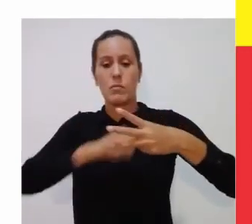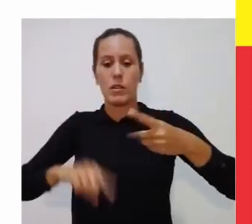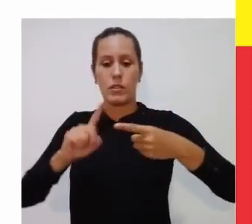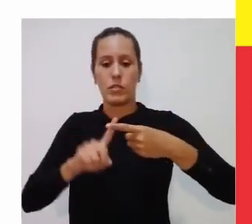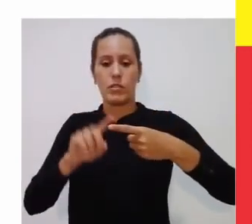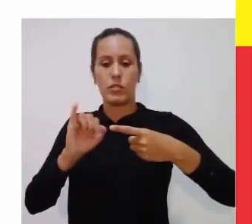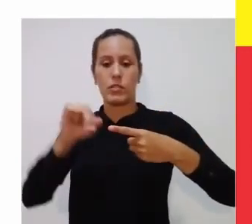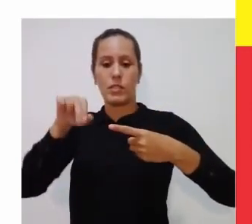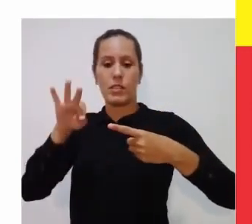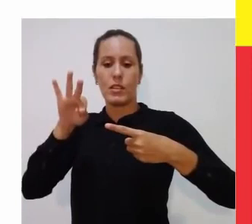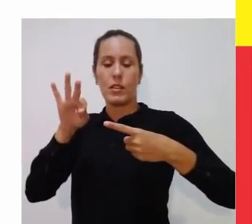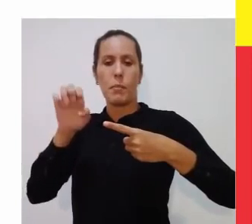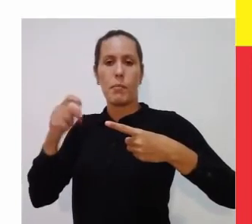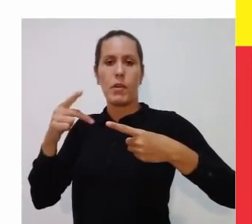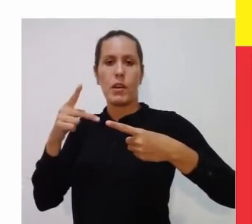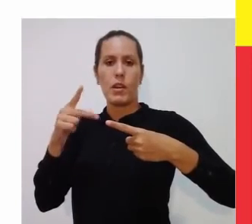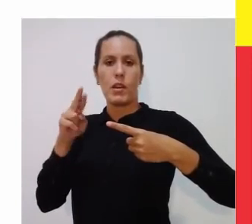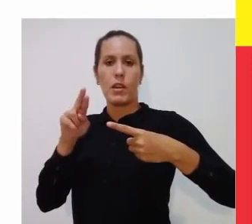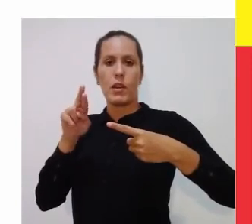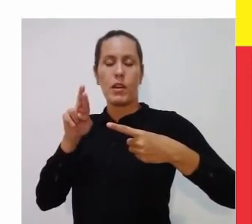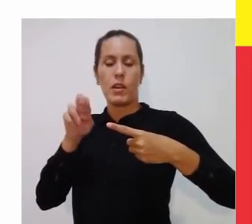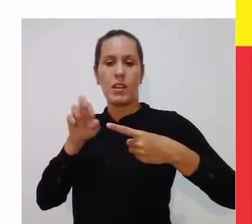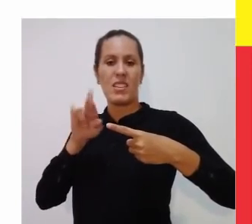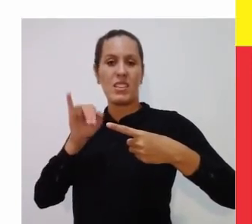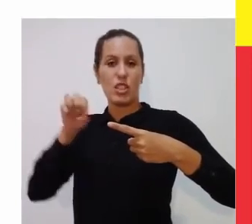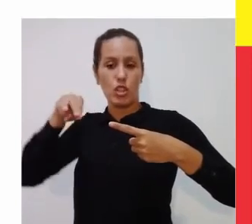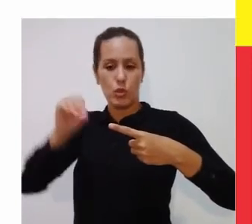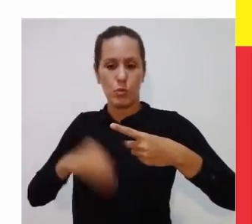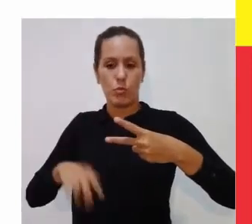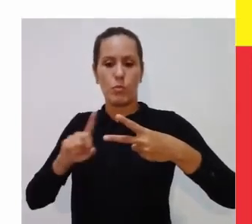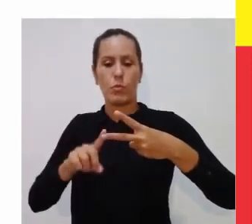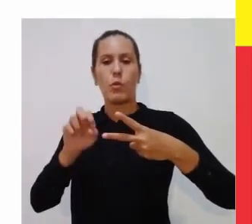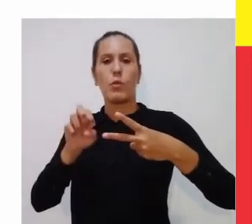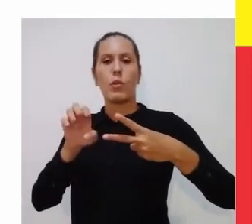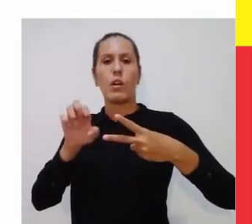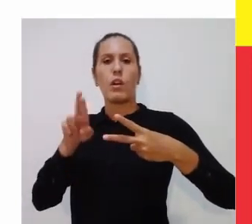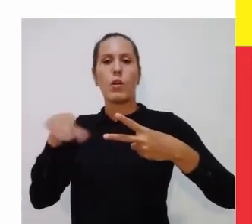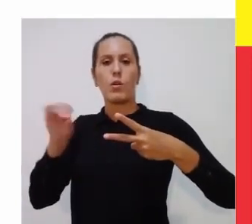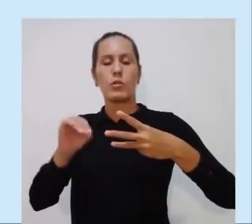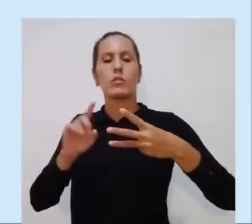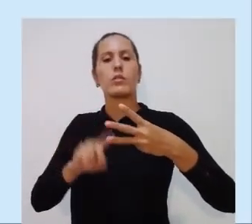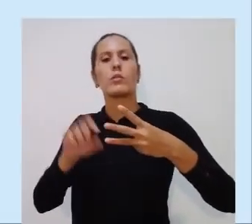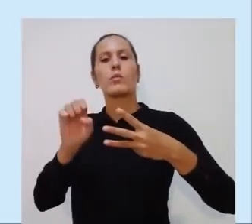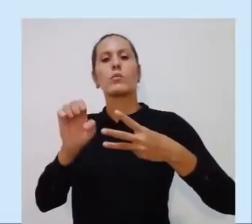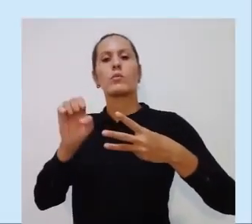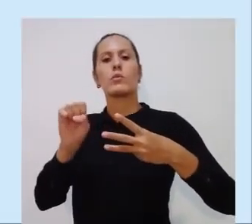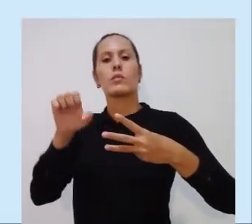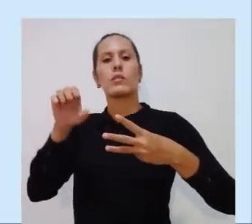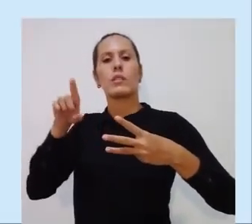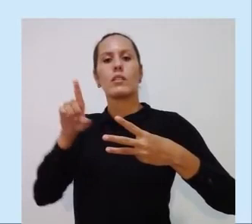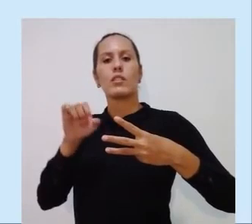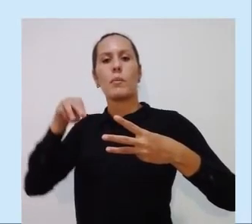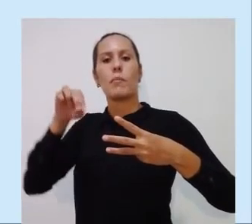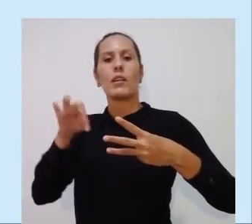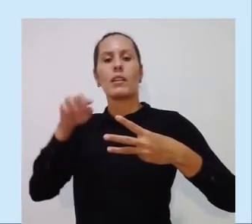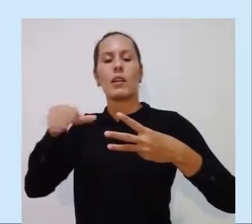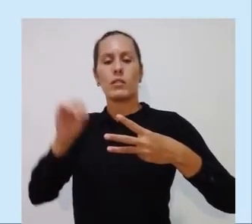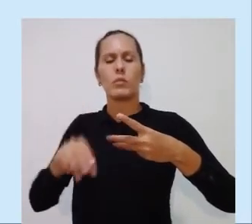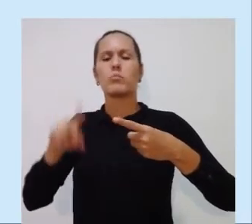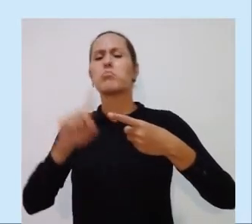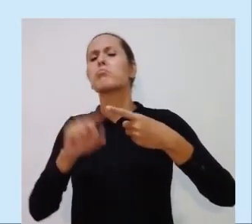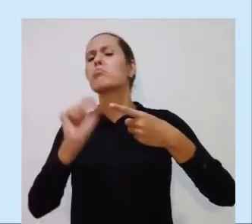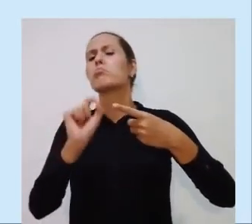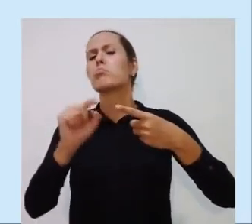principais, tá? Existe o intemperismo, a erosão e a sedimentação, tá? Vamos falar um pouquinho do intemperismo. O intemperismo é